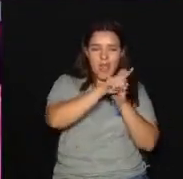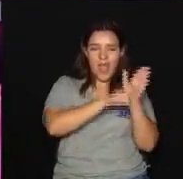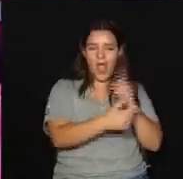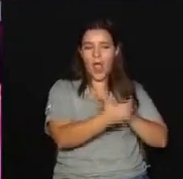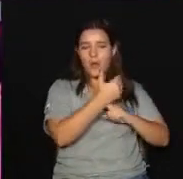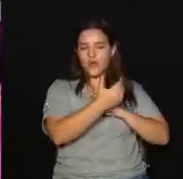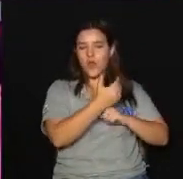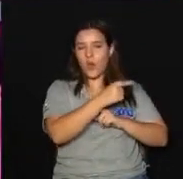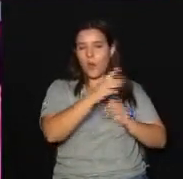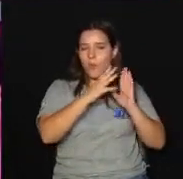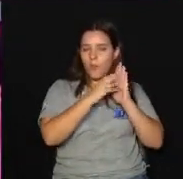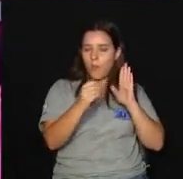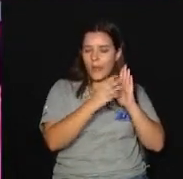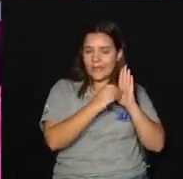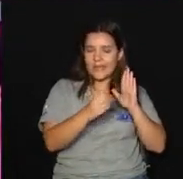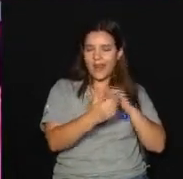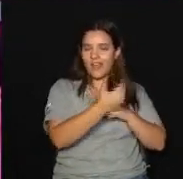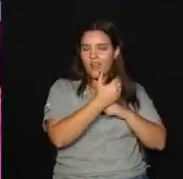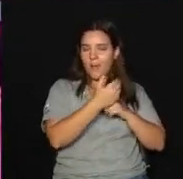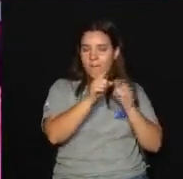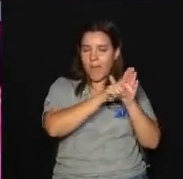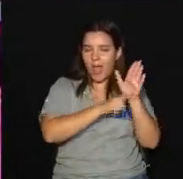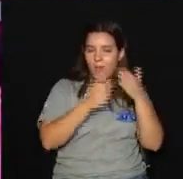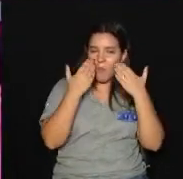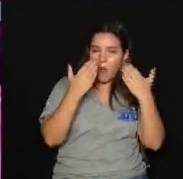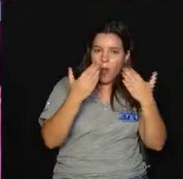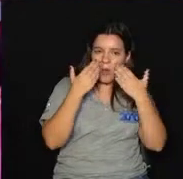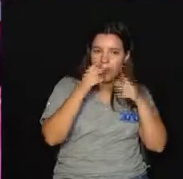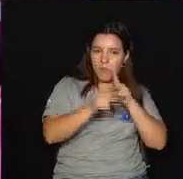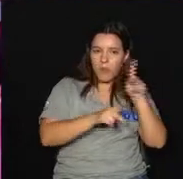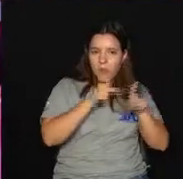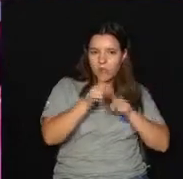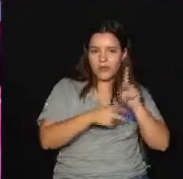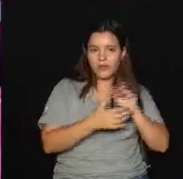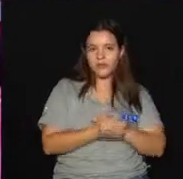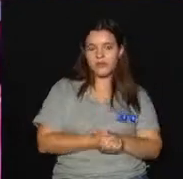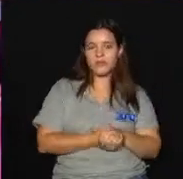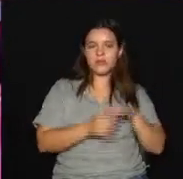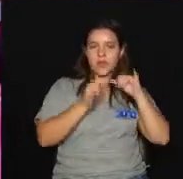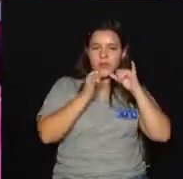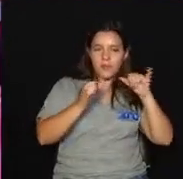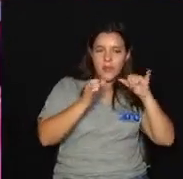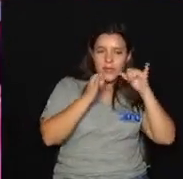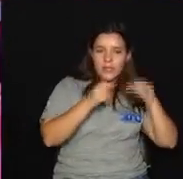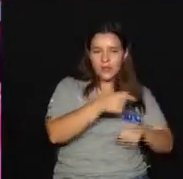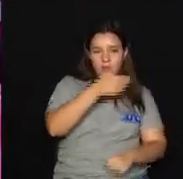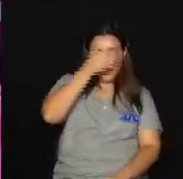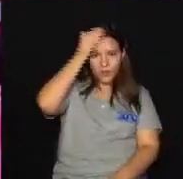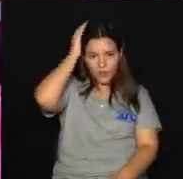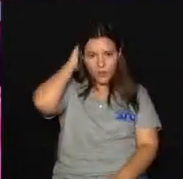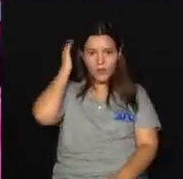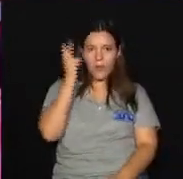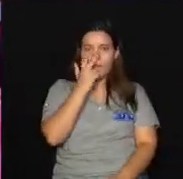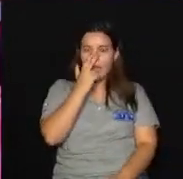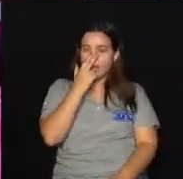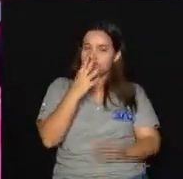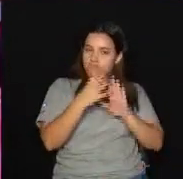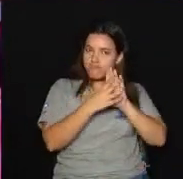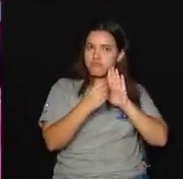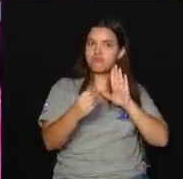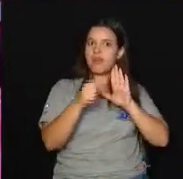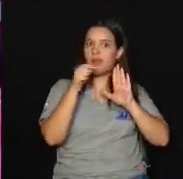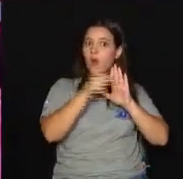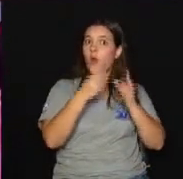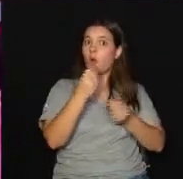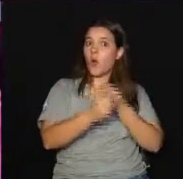O modelo de campanha nessa reta final do Dário foi um exemplo de